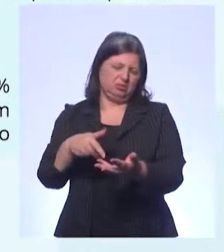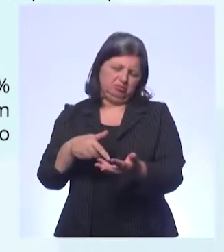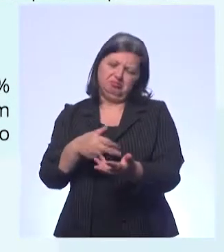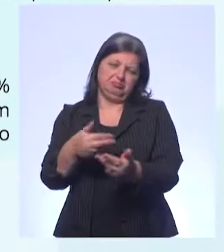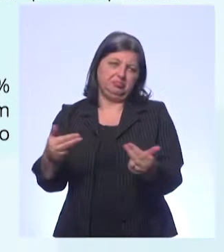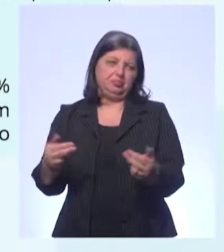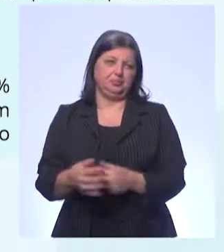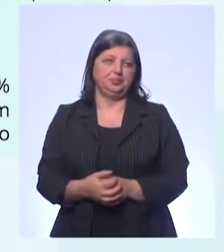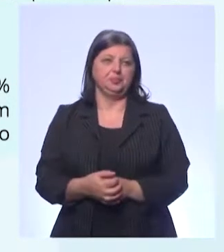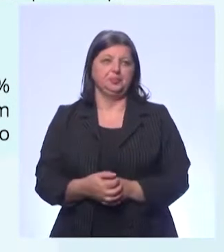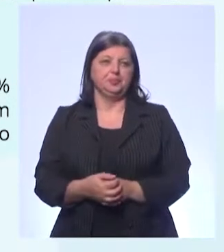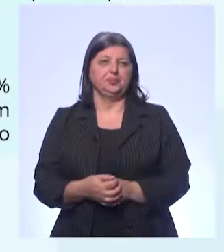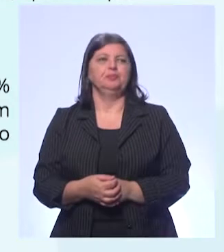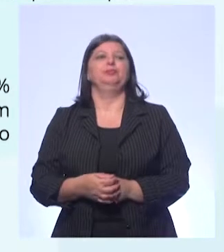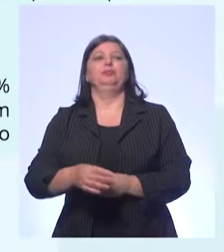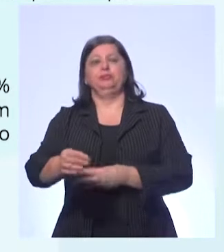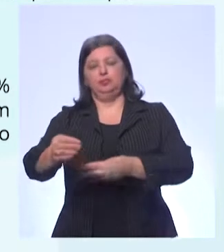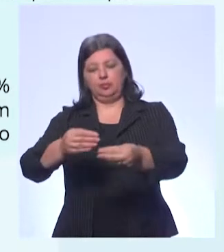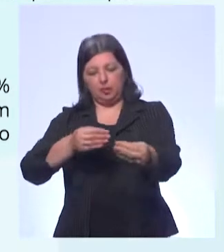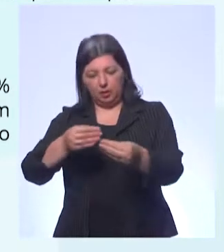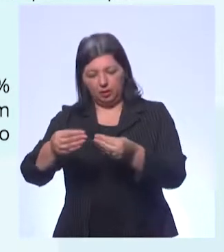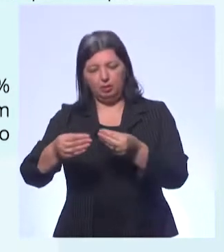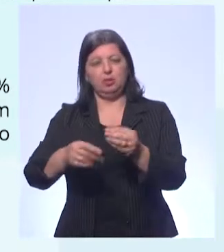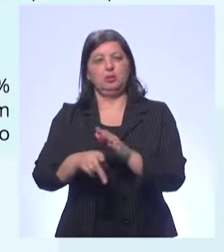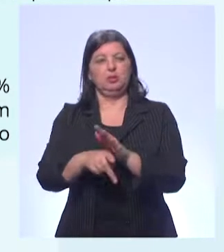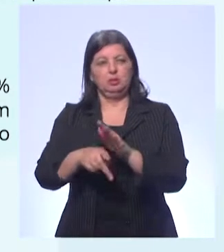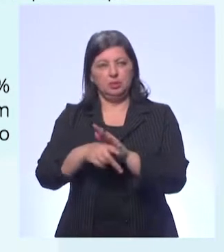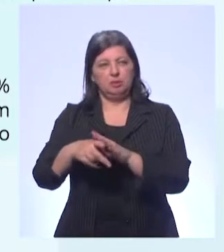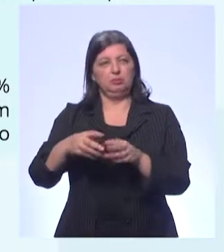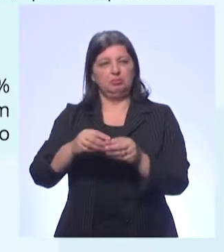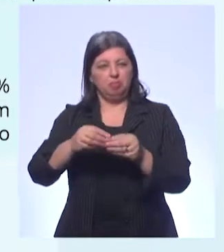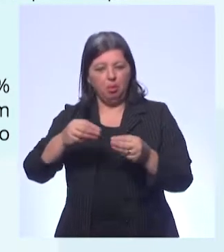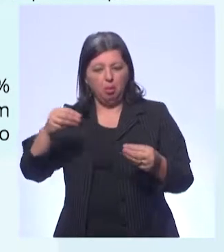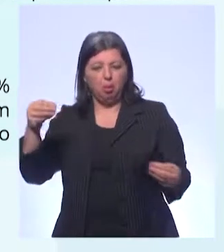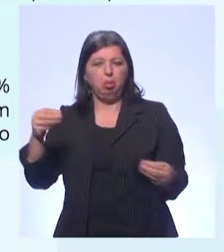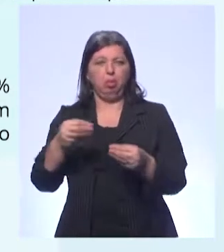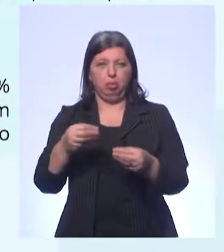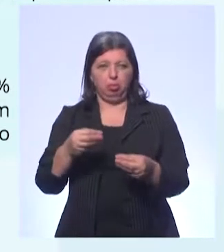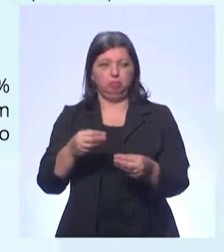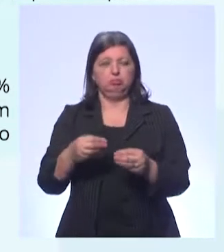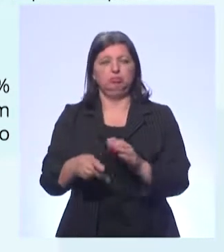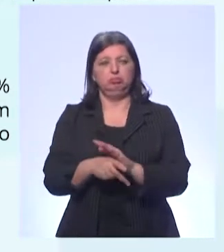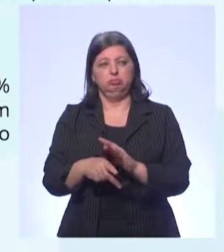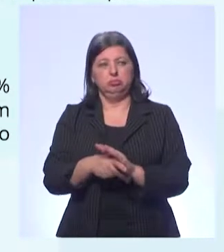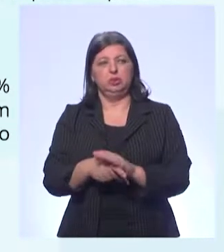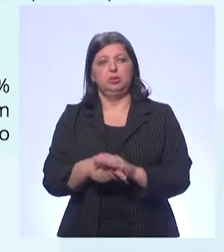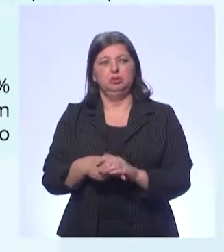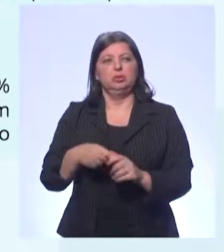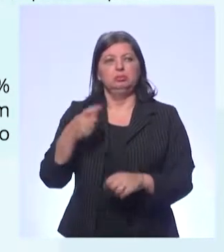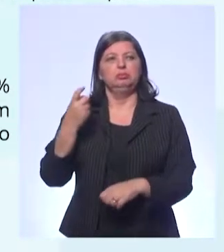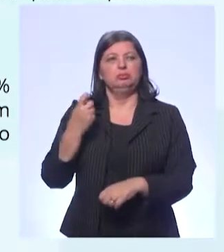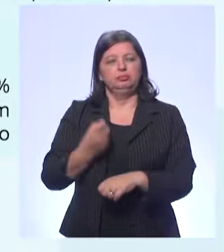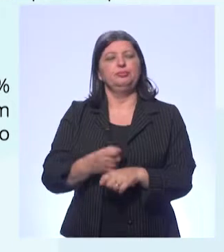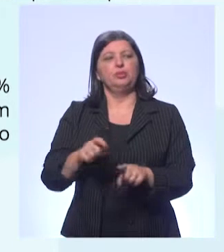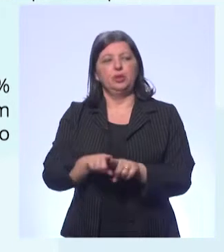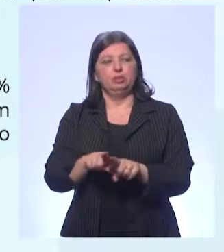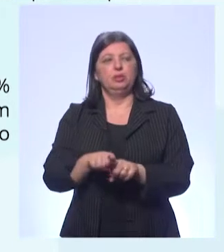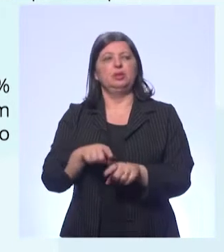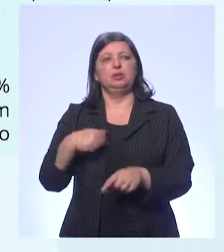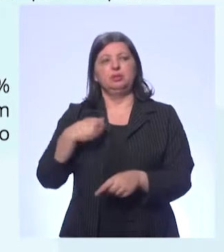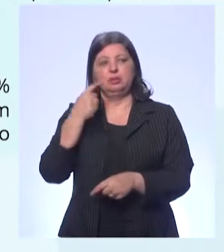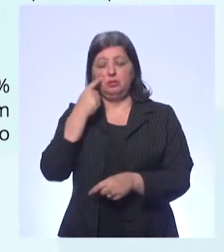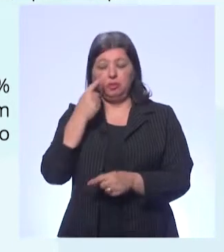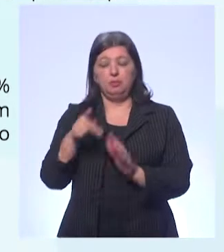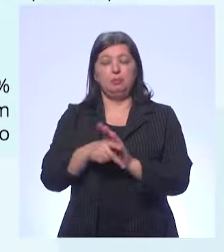coisas. Ele é maleável, durável, elástico, tem boa resistência, condutividade. A gente chegou a ver